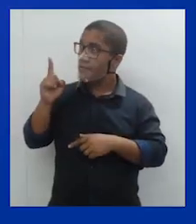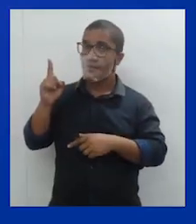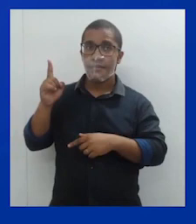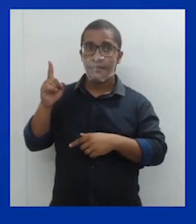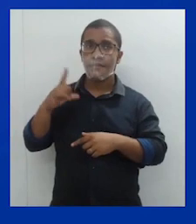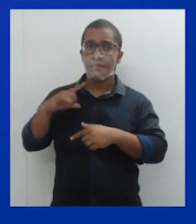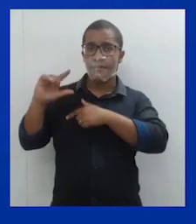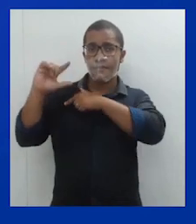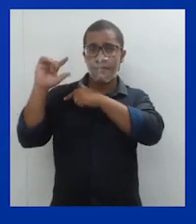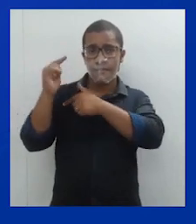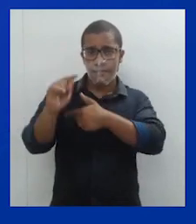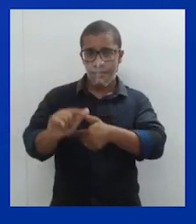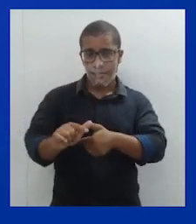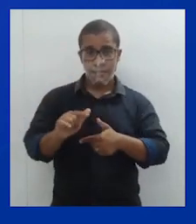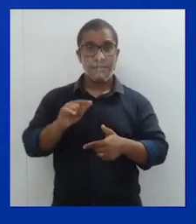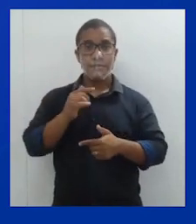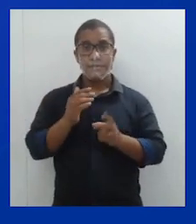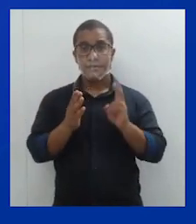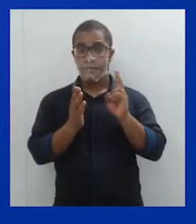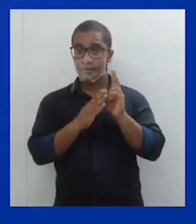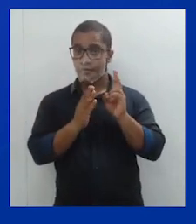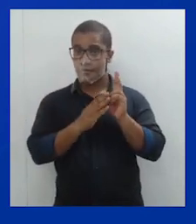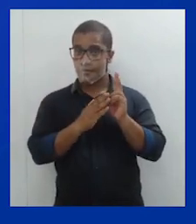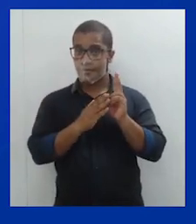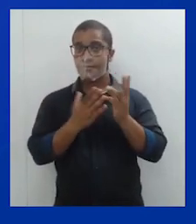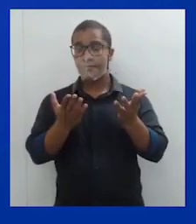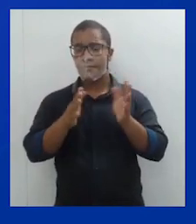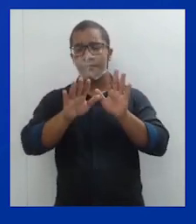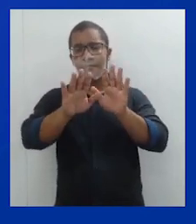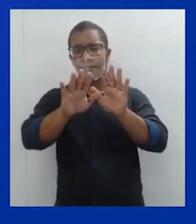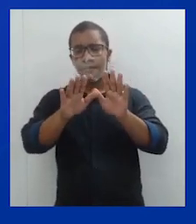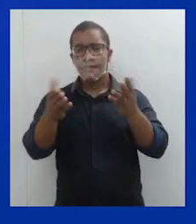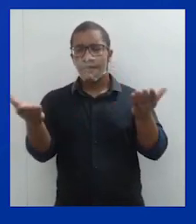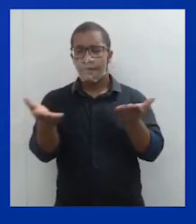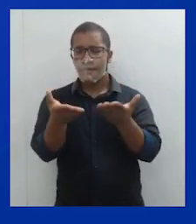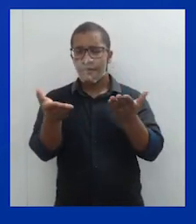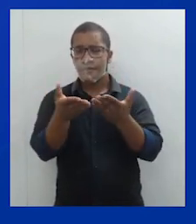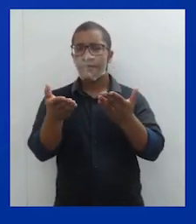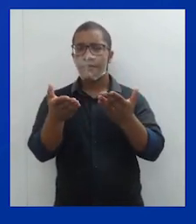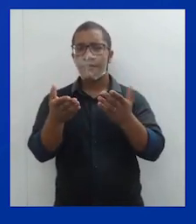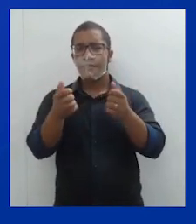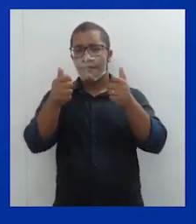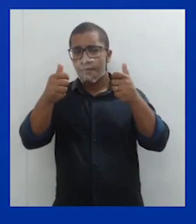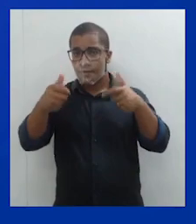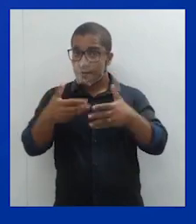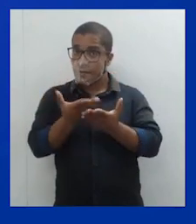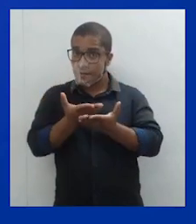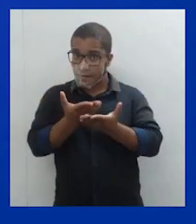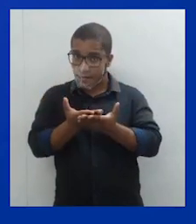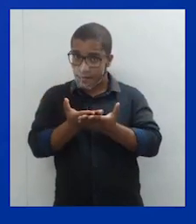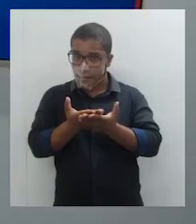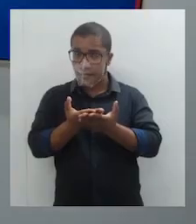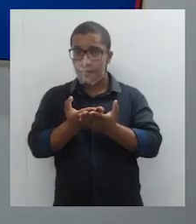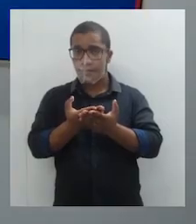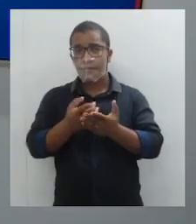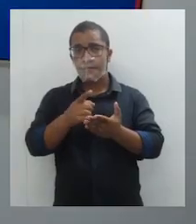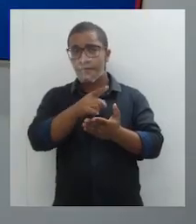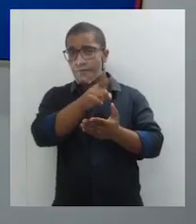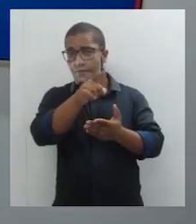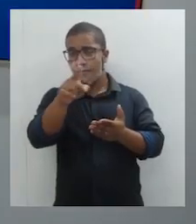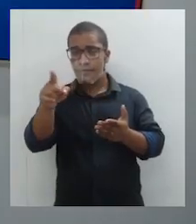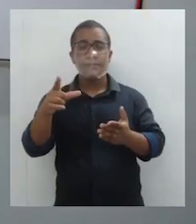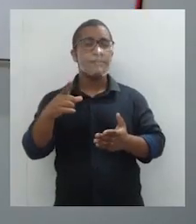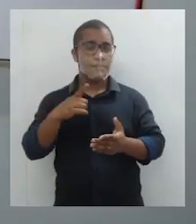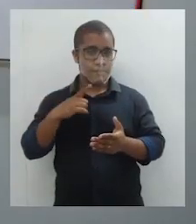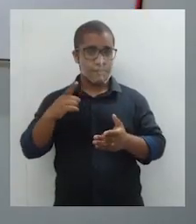encontrar traduções em BG nas e para abrilhantar a aula de hoje trago para